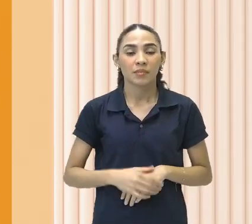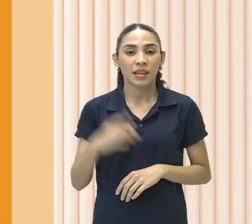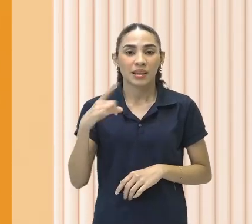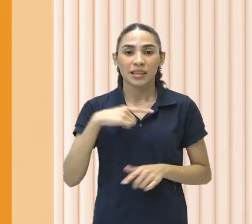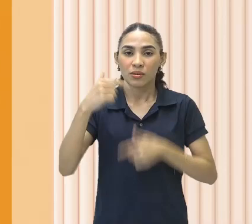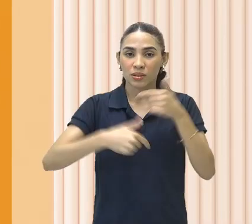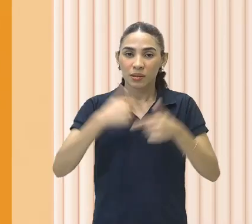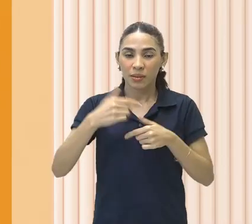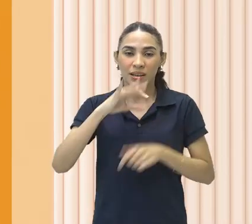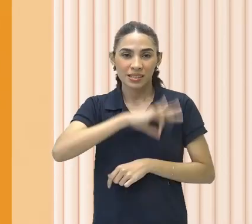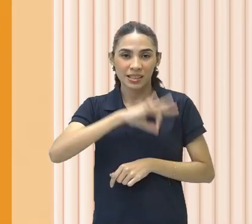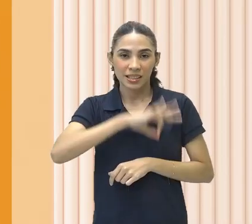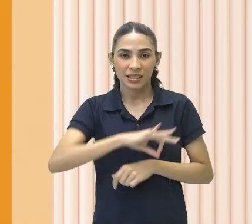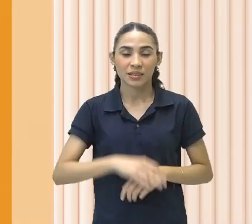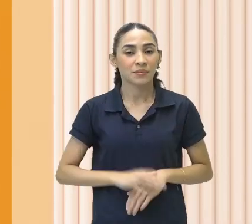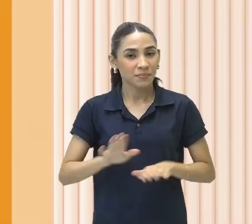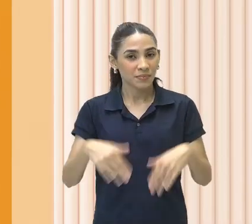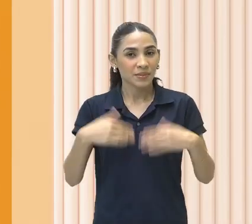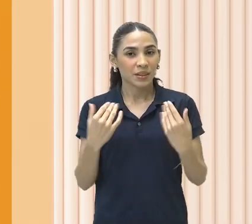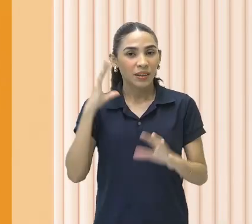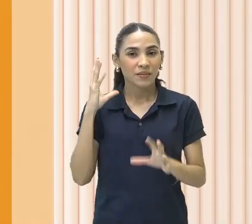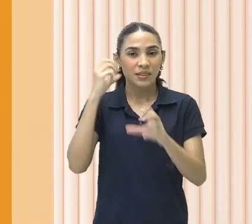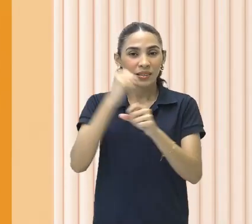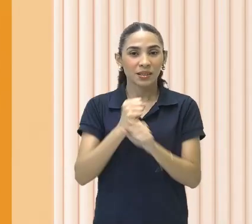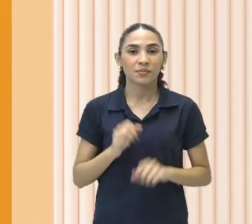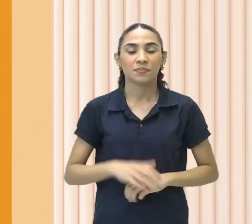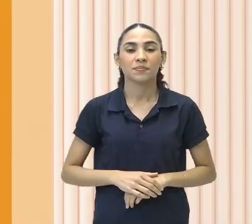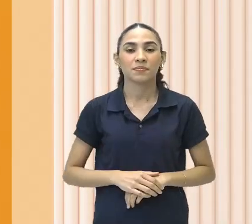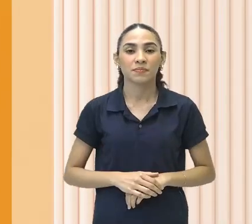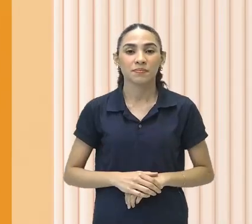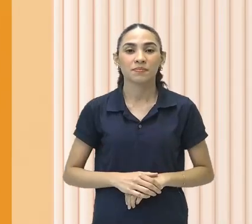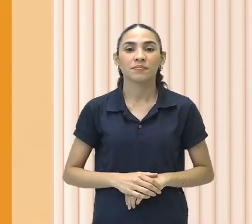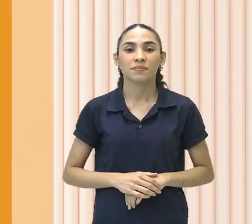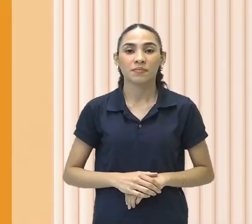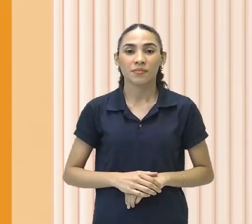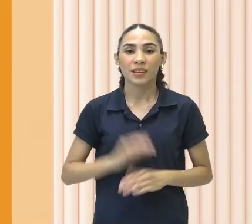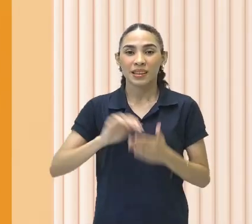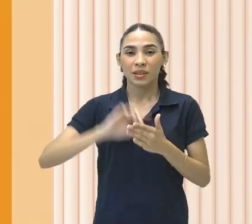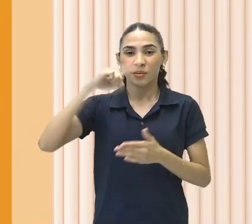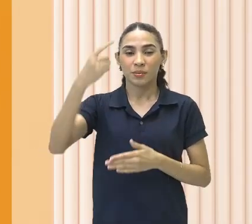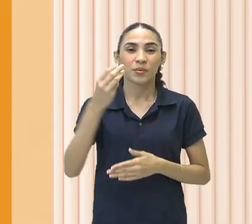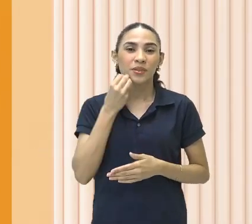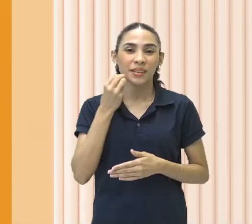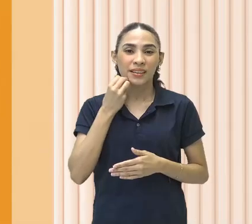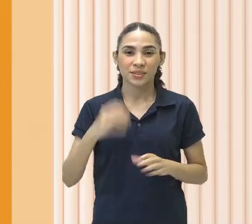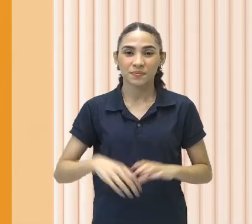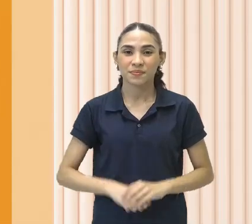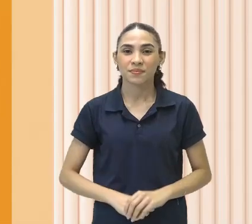trabalho assalariado. Então, essa foi a nossa revisão e até a próxima.